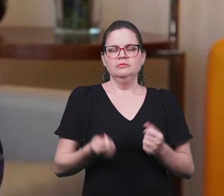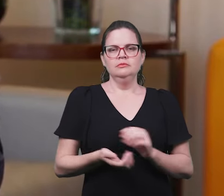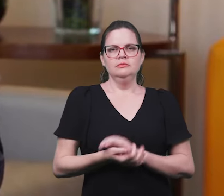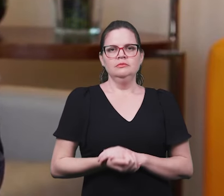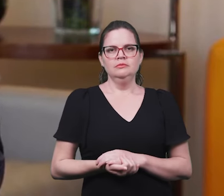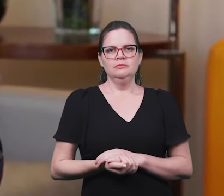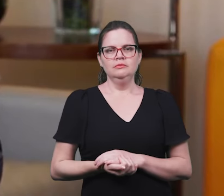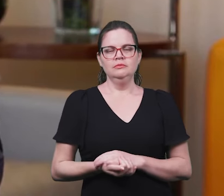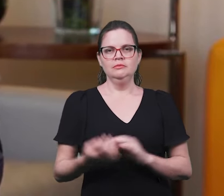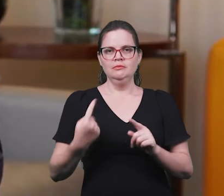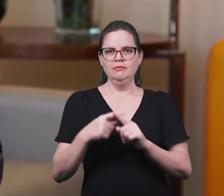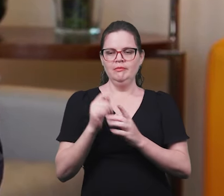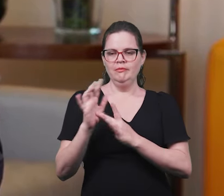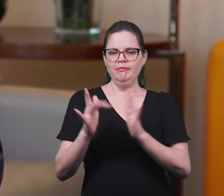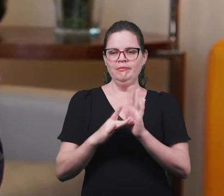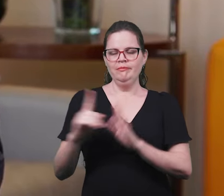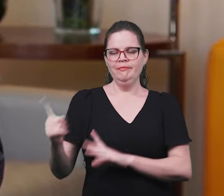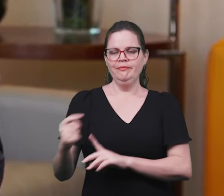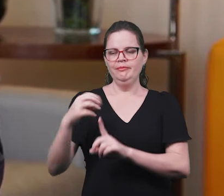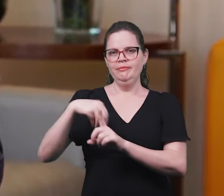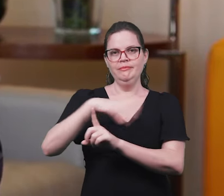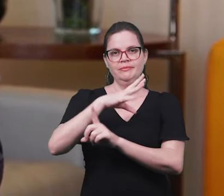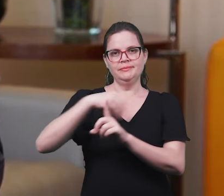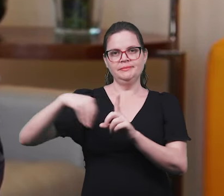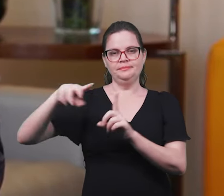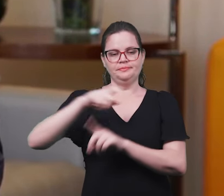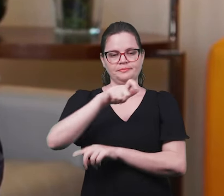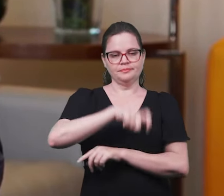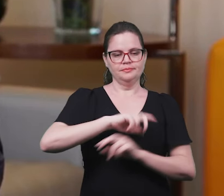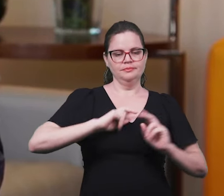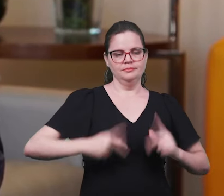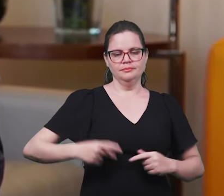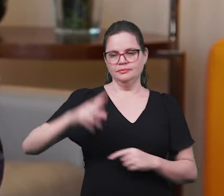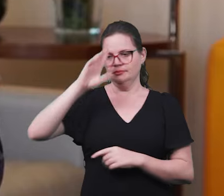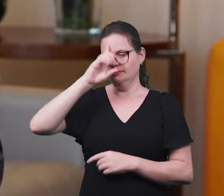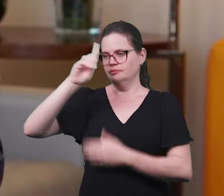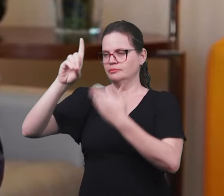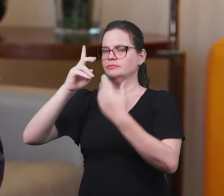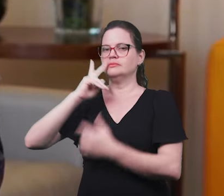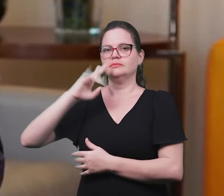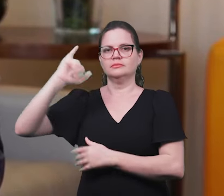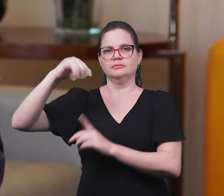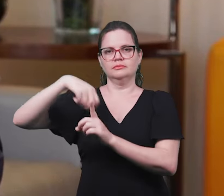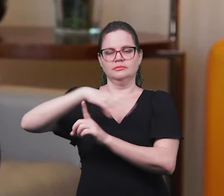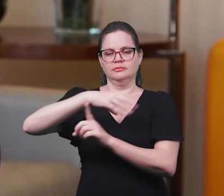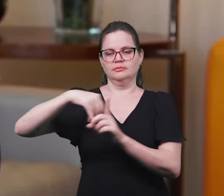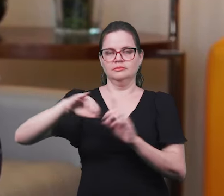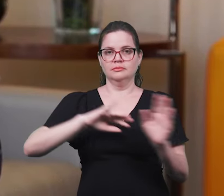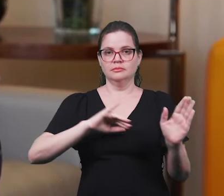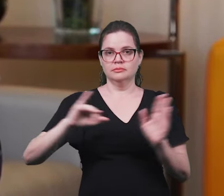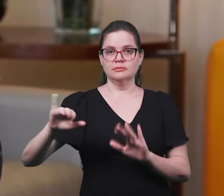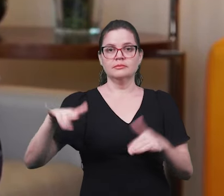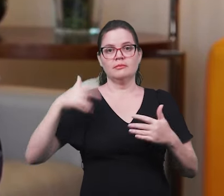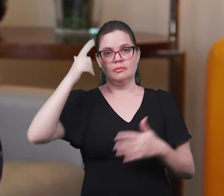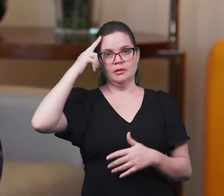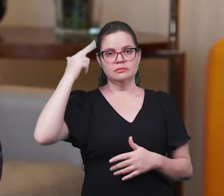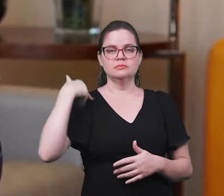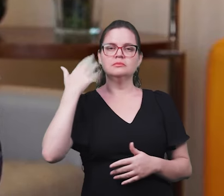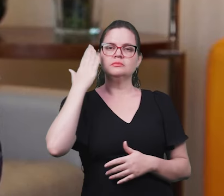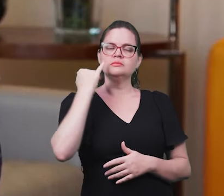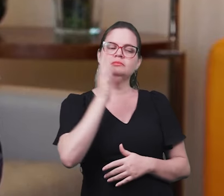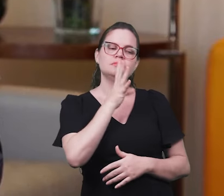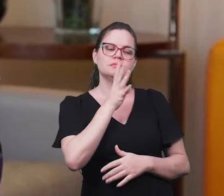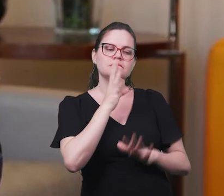feito por ele. E Jesus é o mediador entre o homem e o Pai. Então José conhecia tudo a